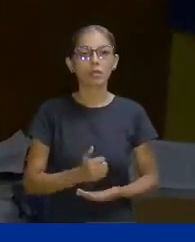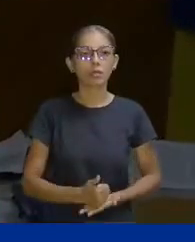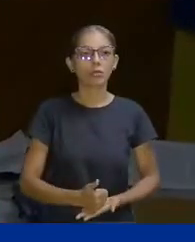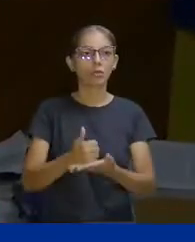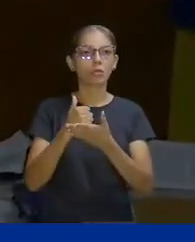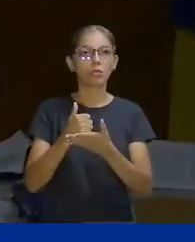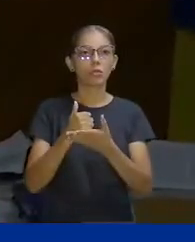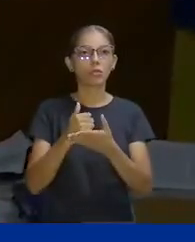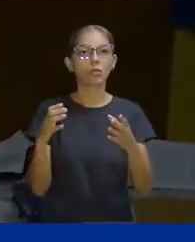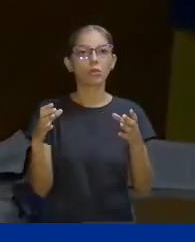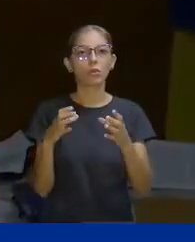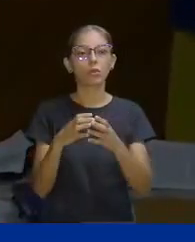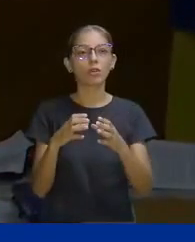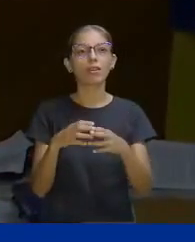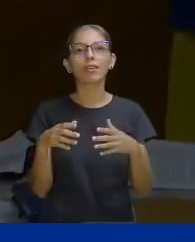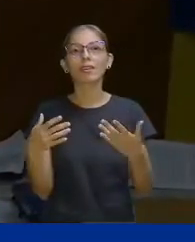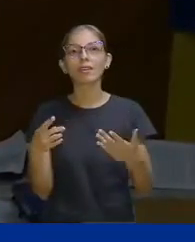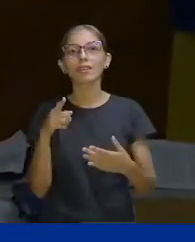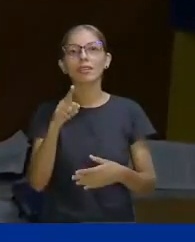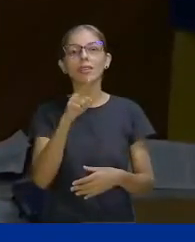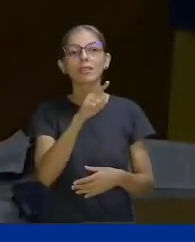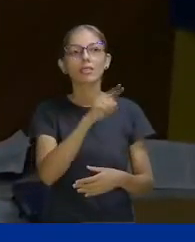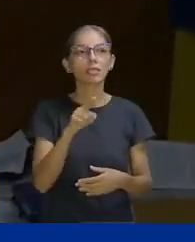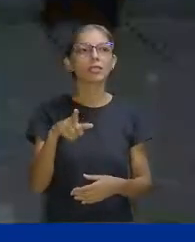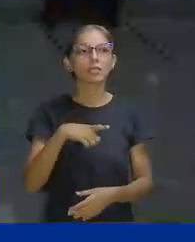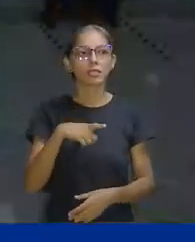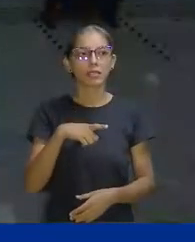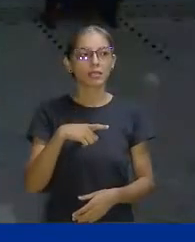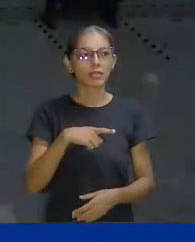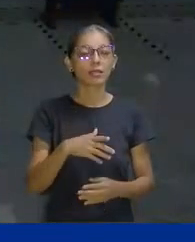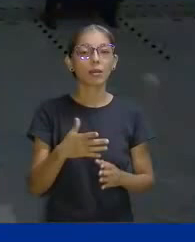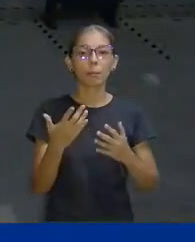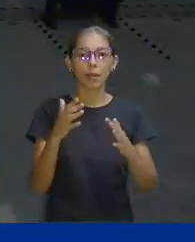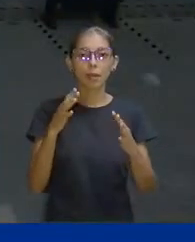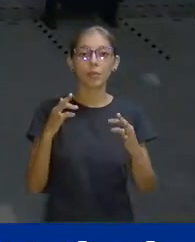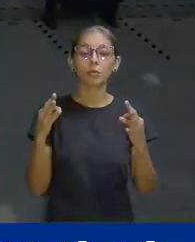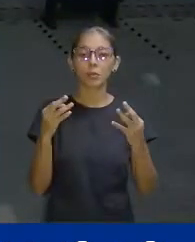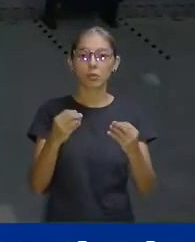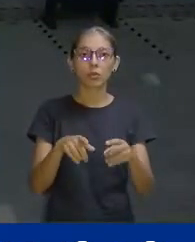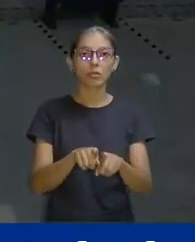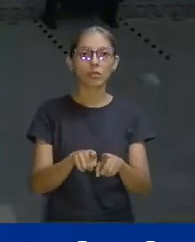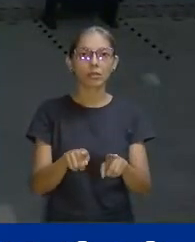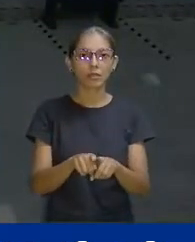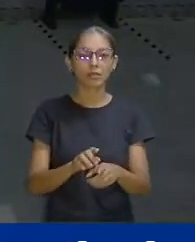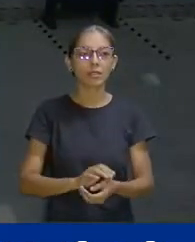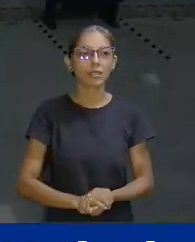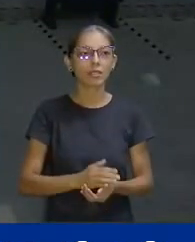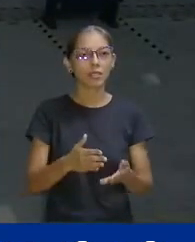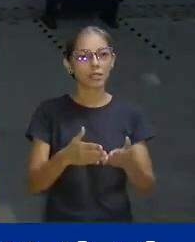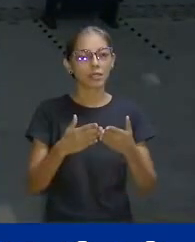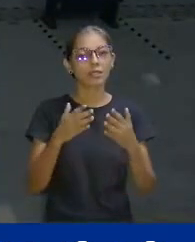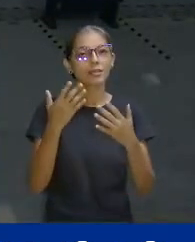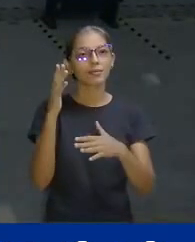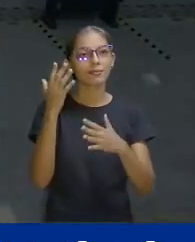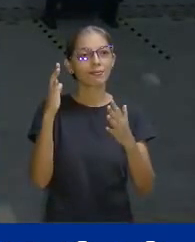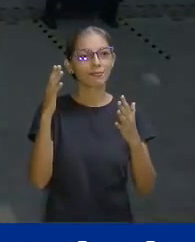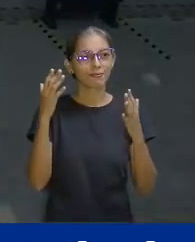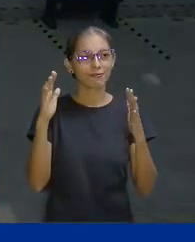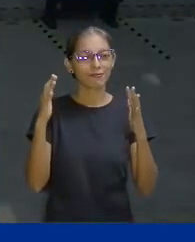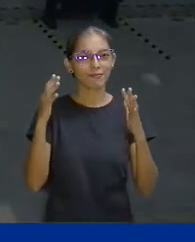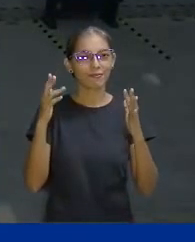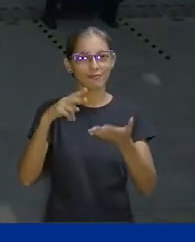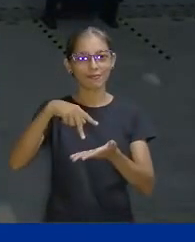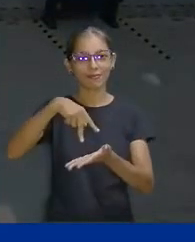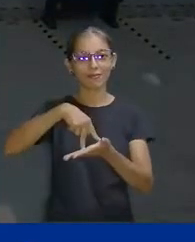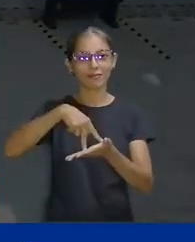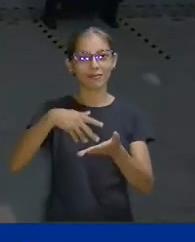o pessoal do núcleo? Levanta a mão aí. Lá está o Patrick, lá atrás. Está ali. Então, eu peço uma salva de palmas para os nossos 4. Levantem para a gente ver